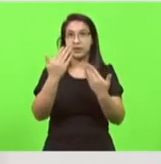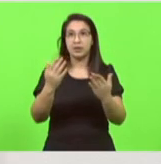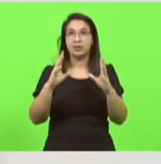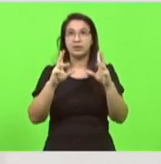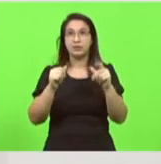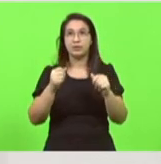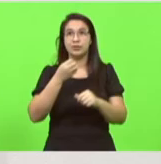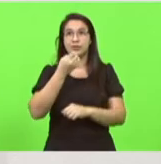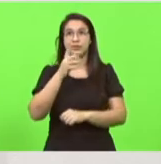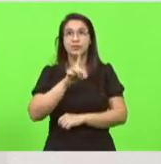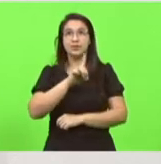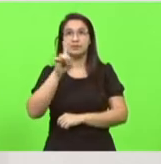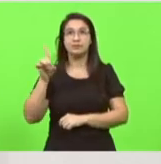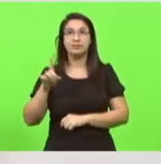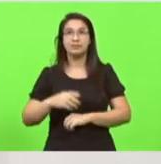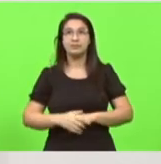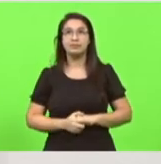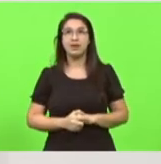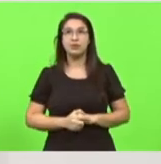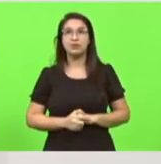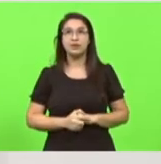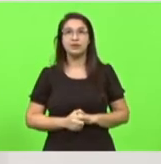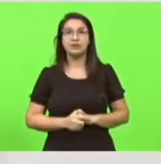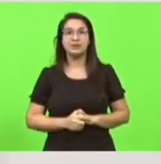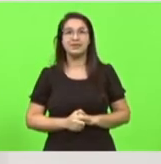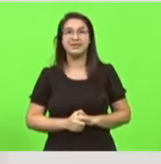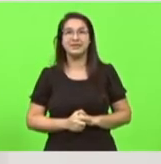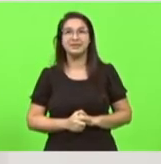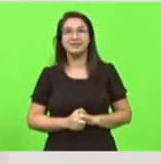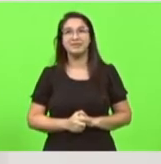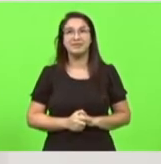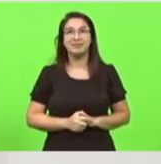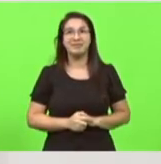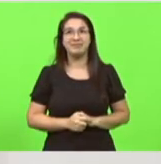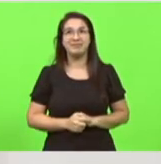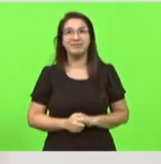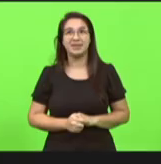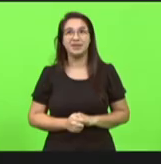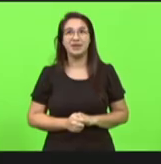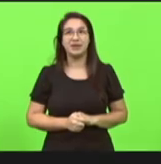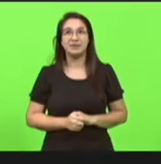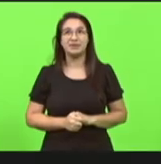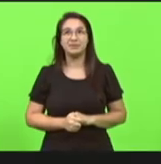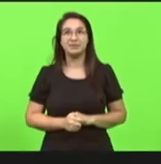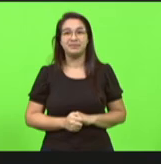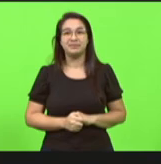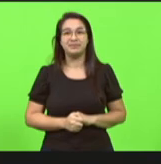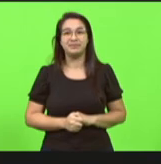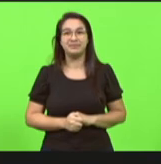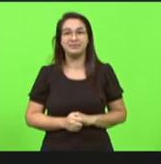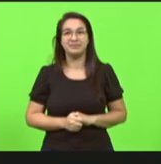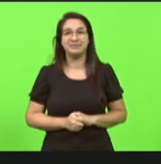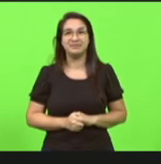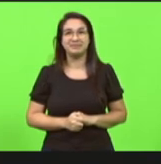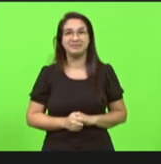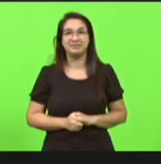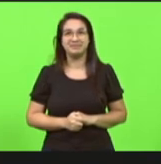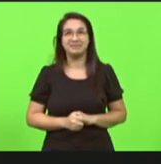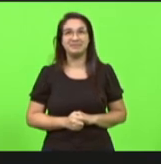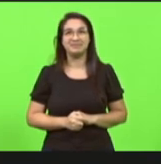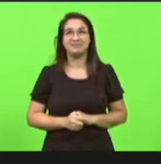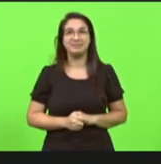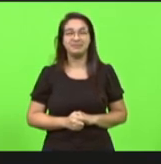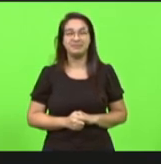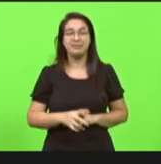dia. Senhor presidente, pela ordem. Eu vou pedir para o doutor que permaneça na tribuna por